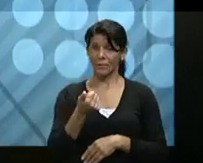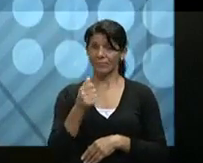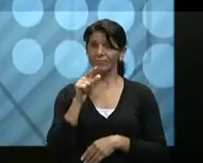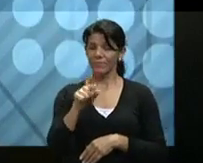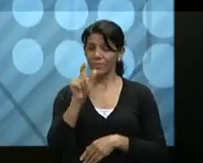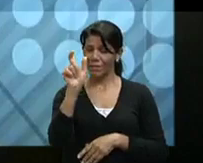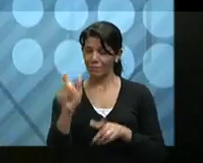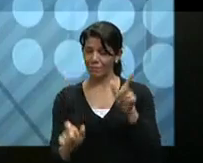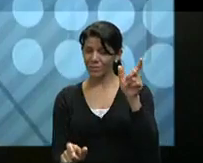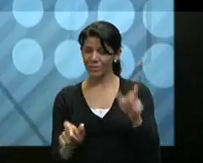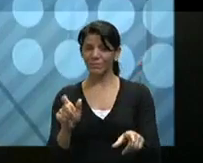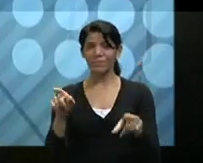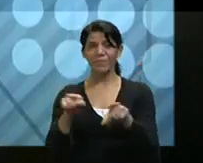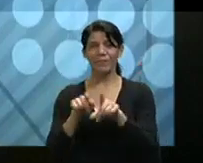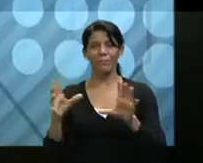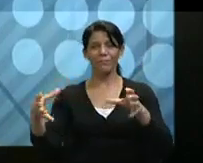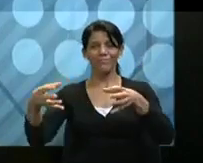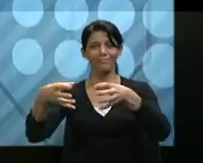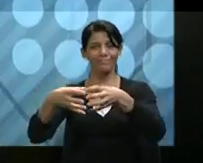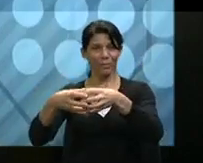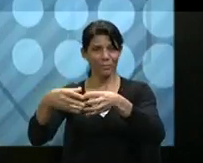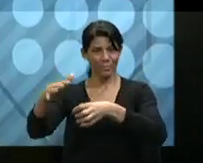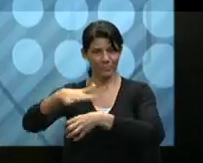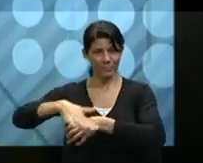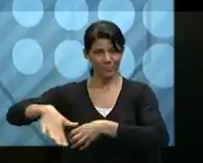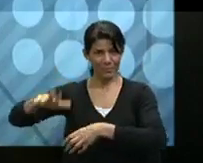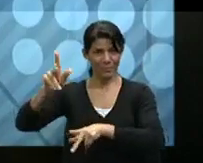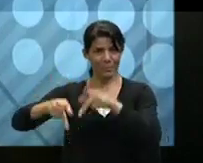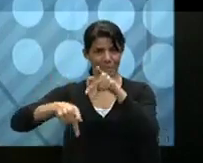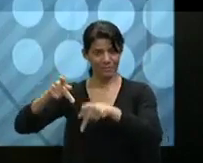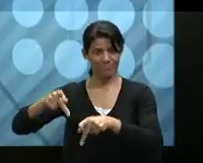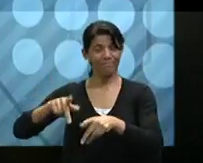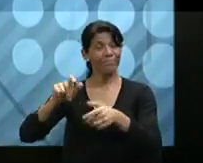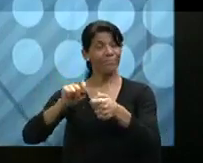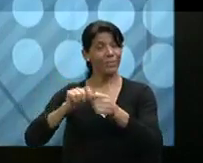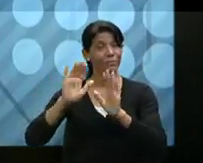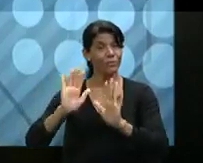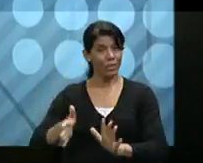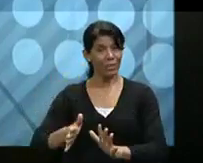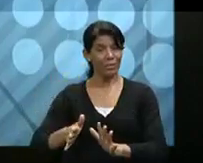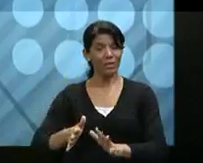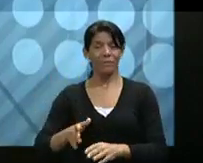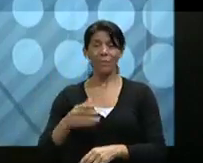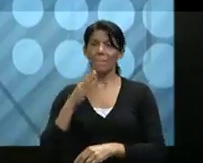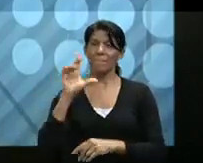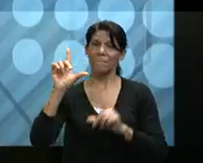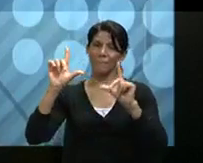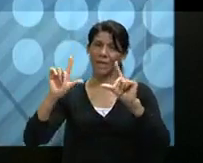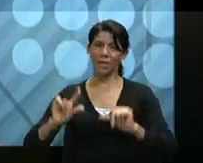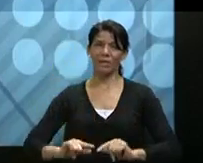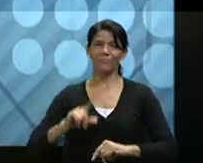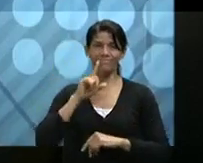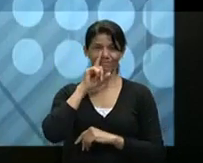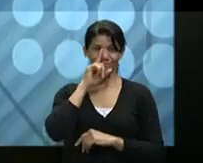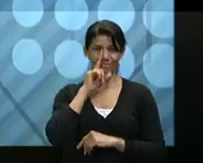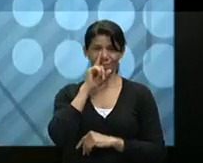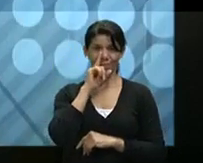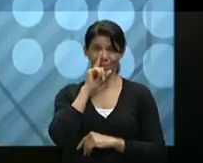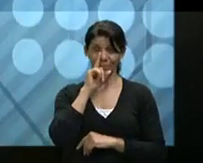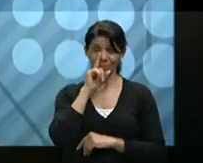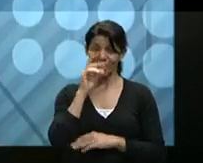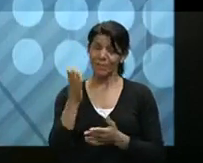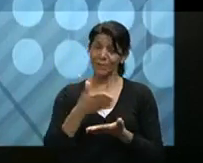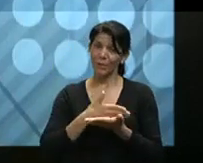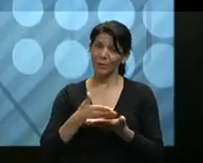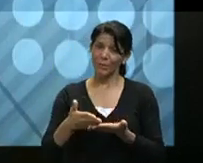tanto individualmente quanto coletivamente. Feito isso, nós teremos uma menor incidência de fatores de risco, né? Aí a gente